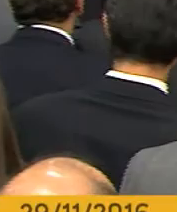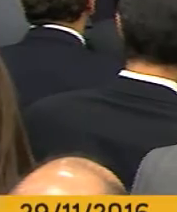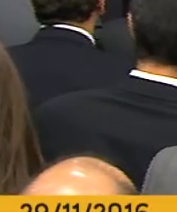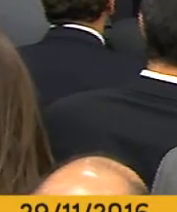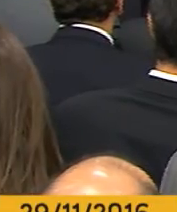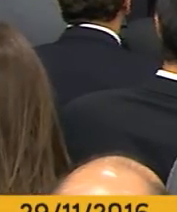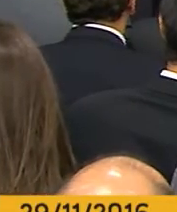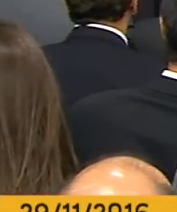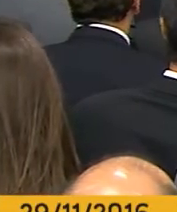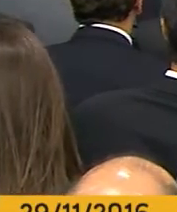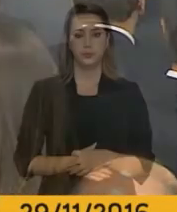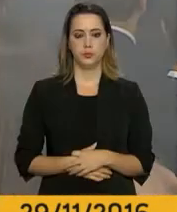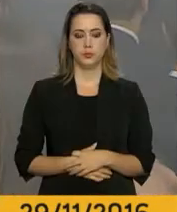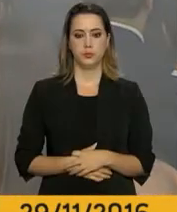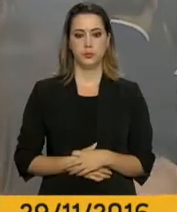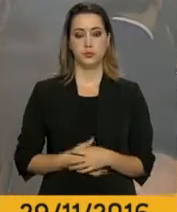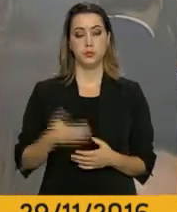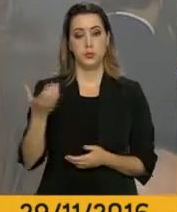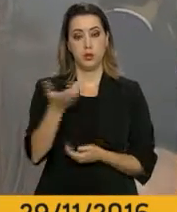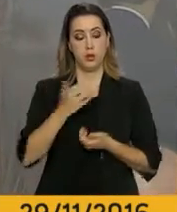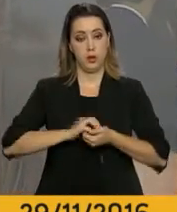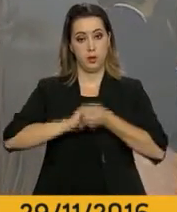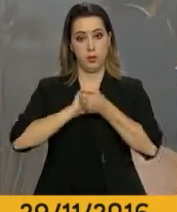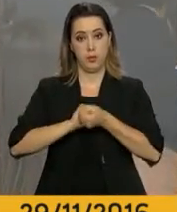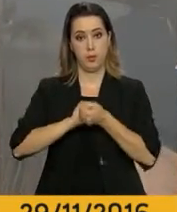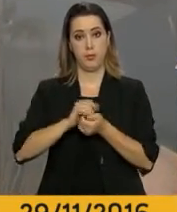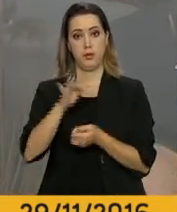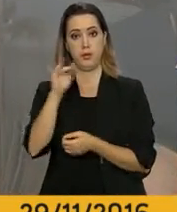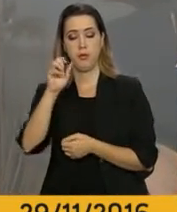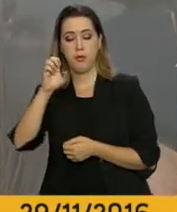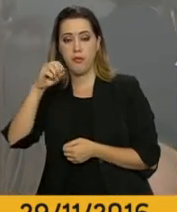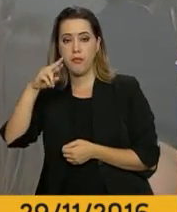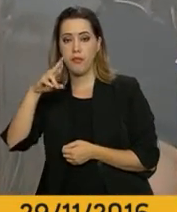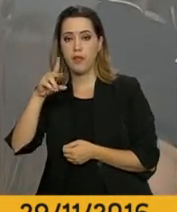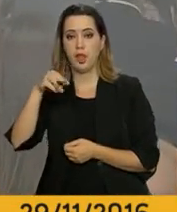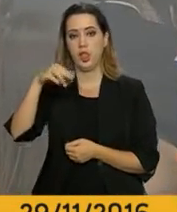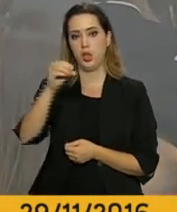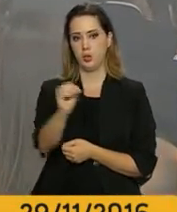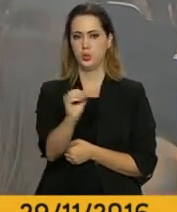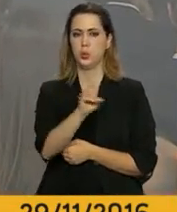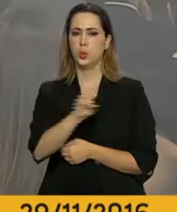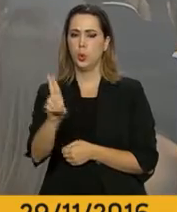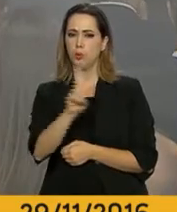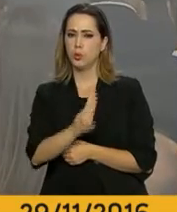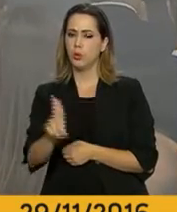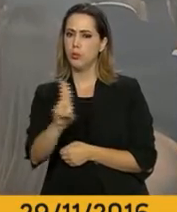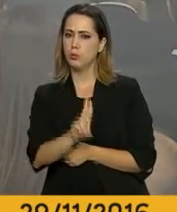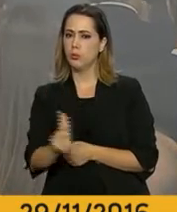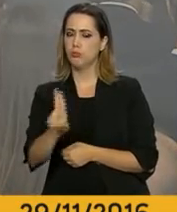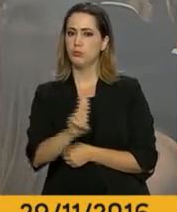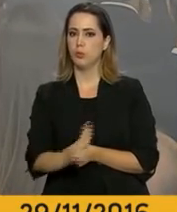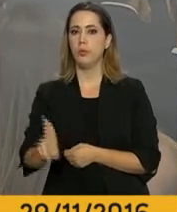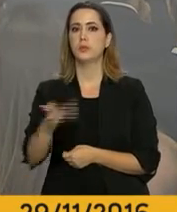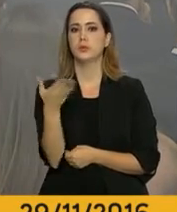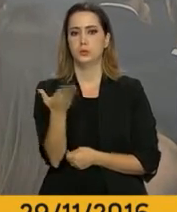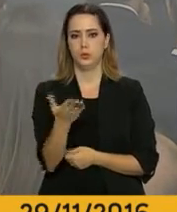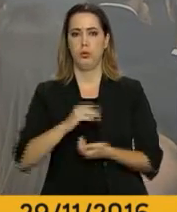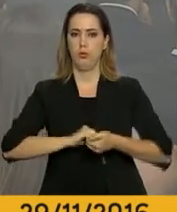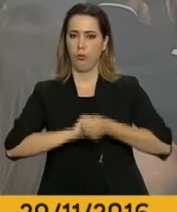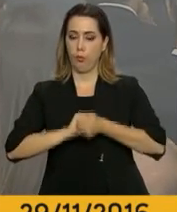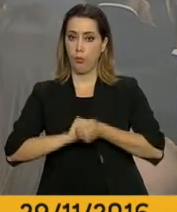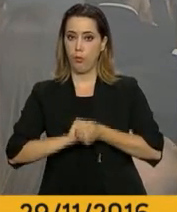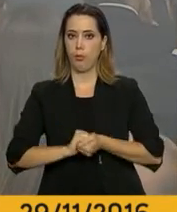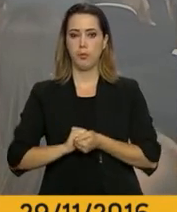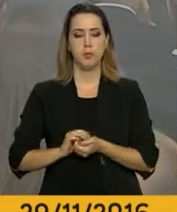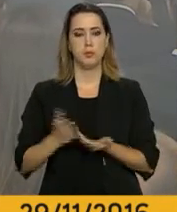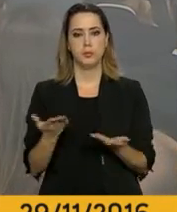quero cumprimentar o fernando coelho rumores que devem ficar barros o marcos pereira o torquato